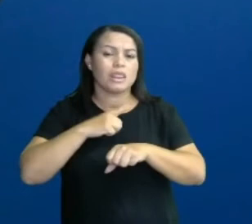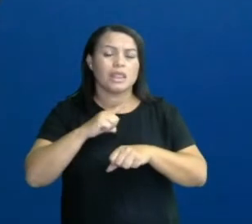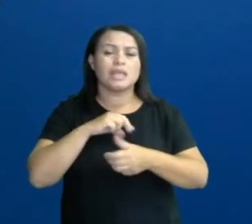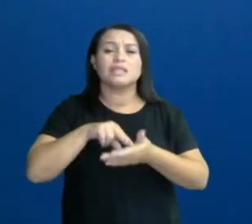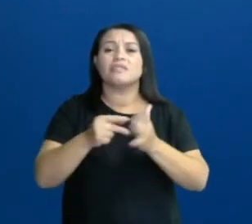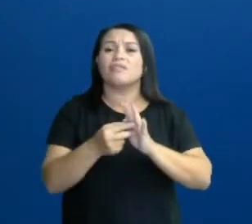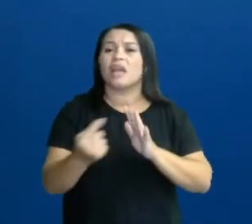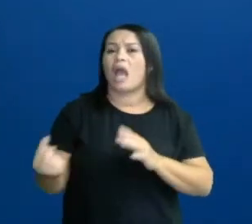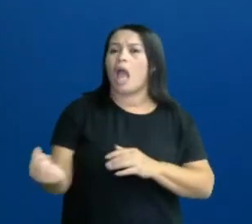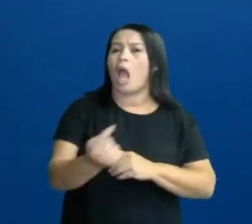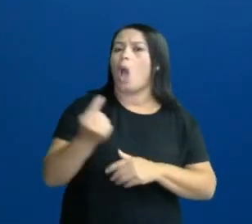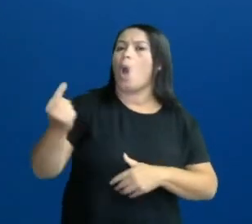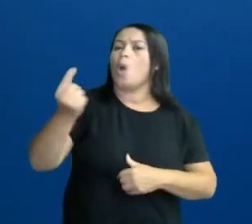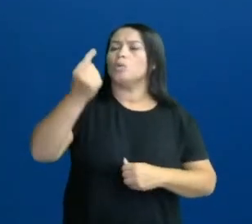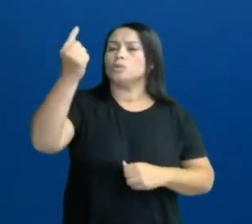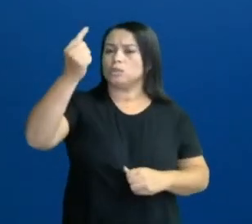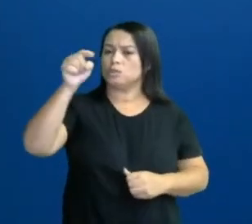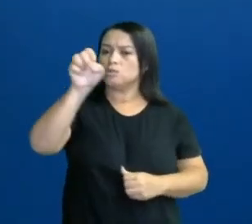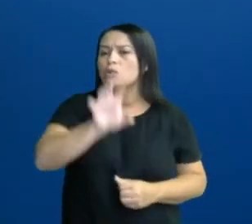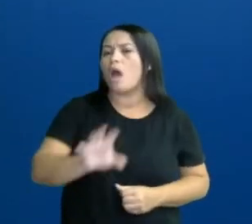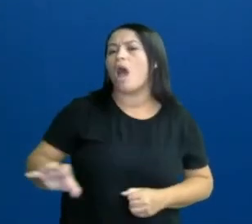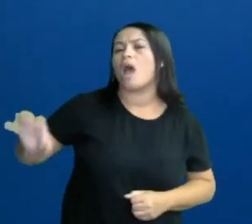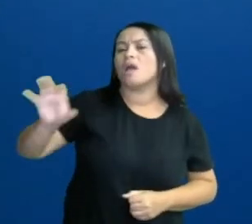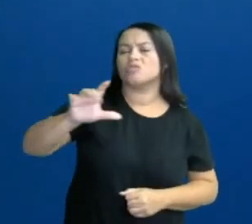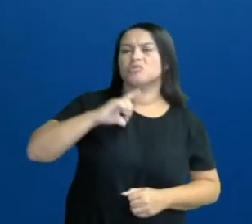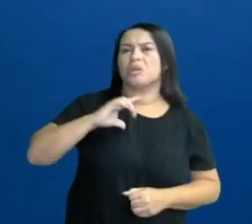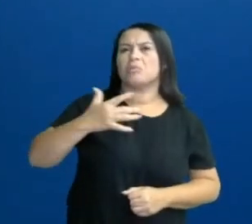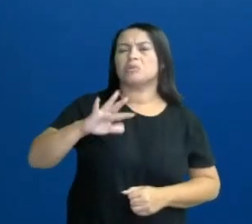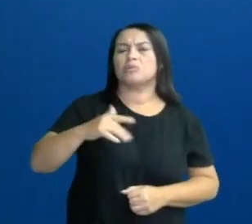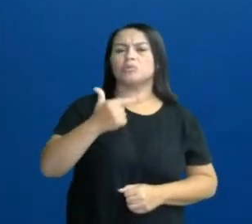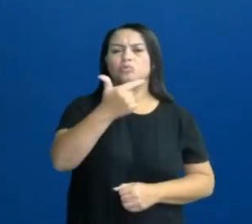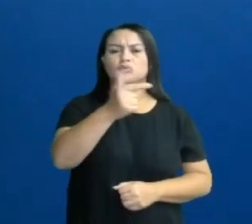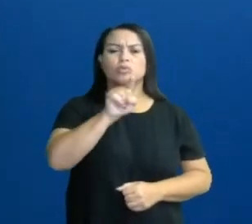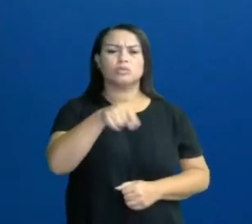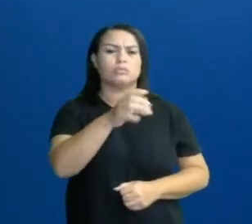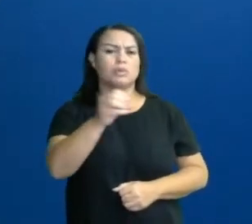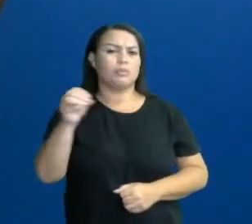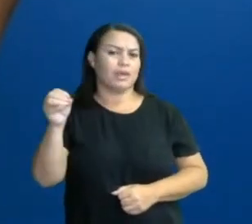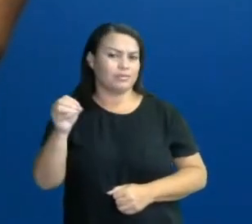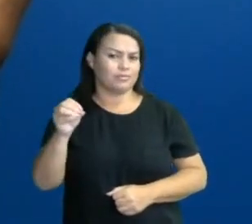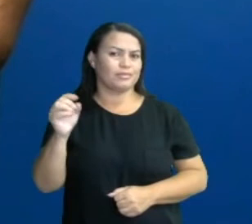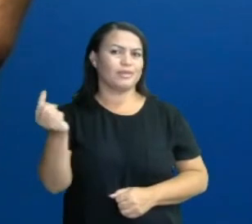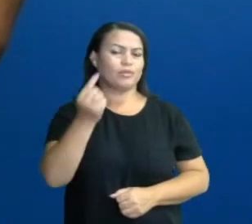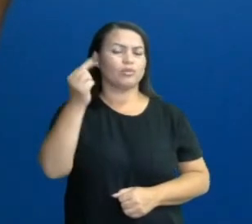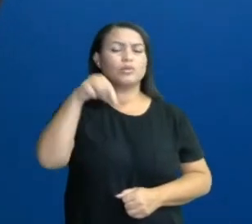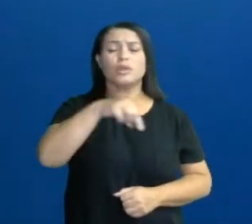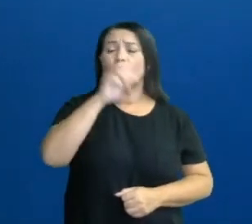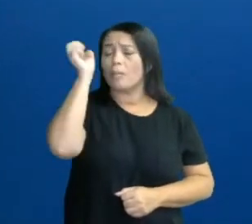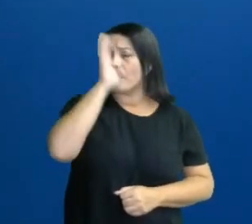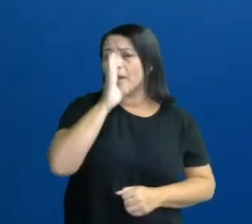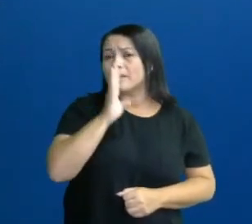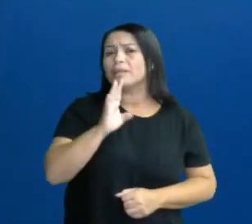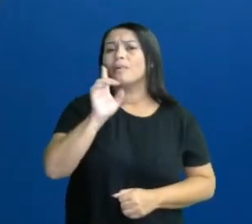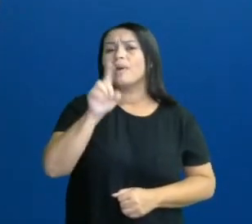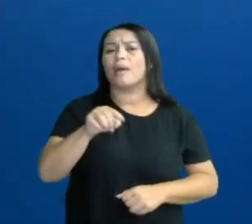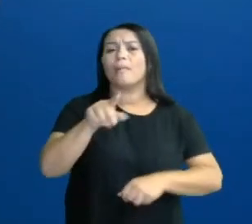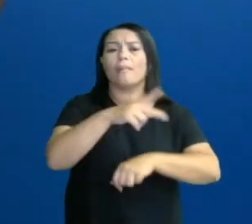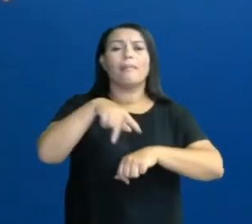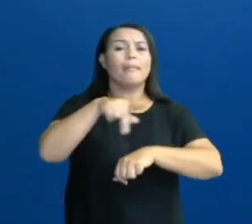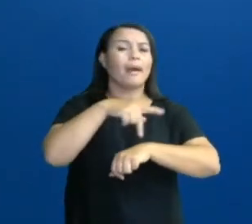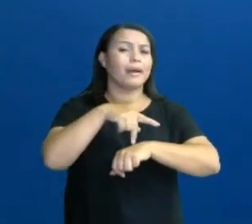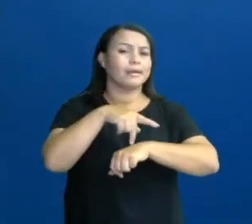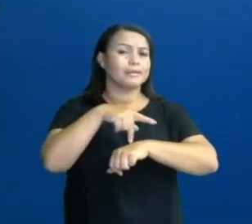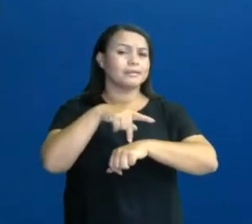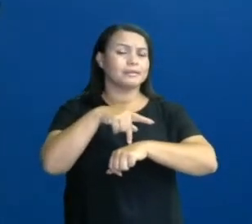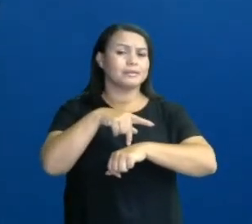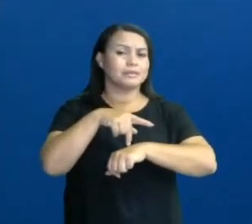você vai encontrar regiões aí que podem ultrapassar os 2.000 metros de altitude. Lembrando, o Brasil é um país que não tem um território